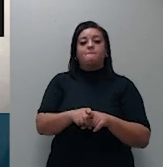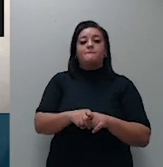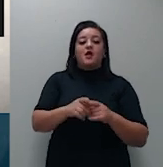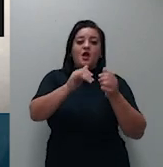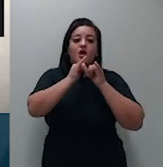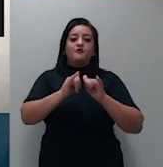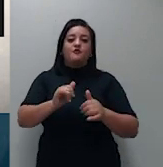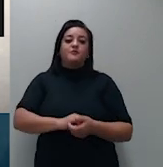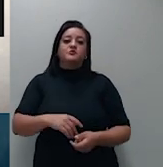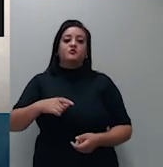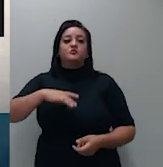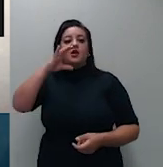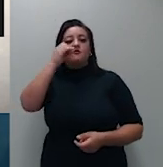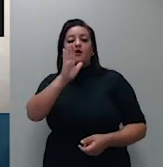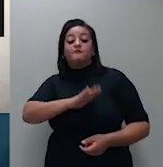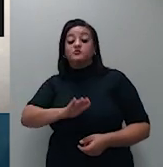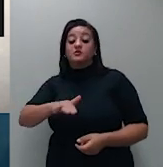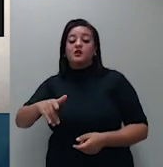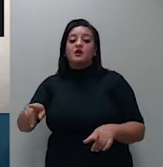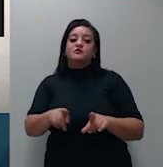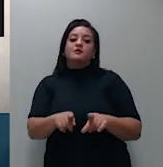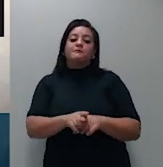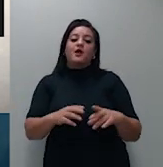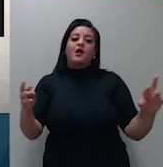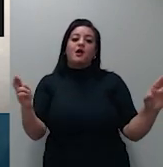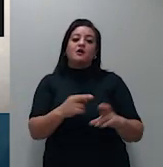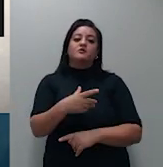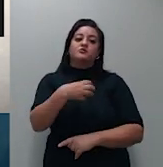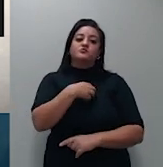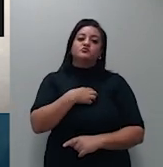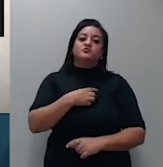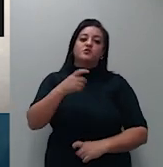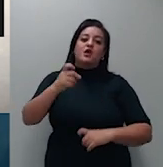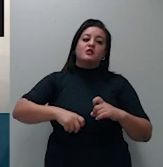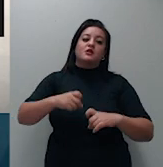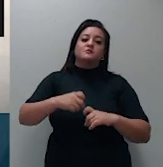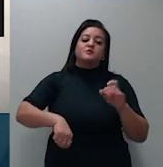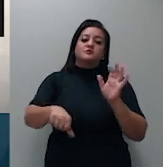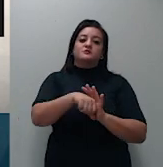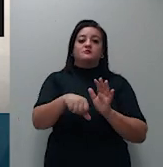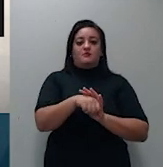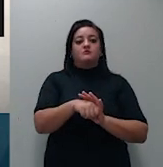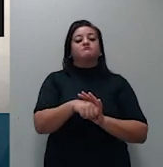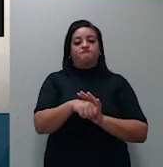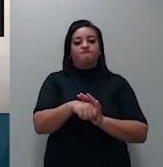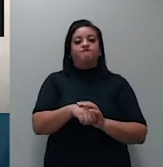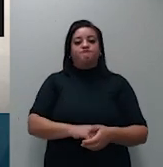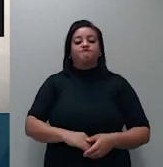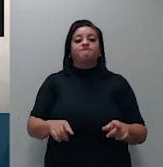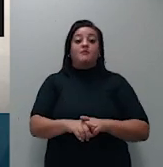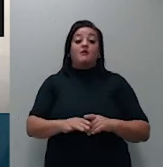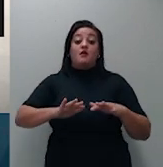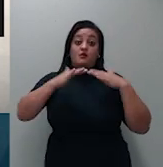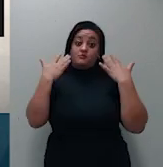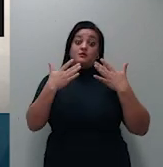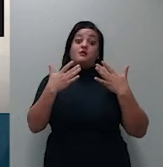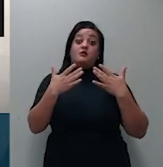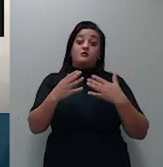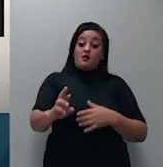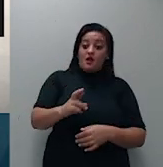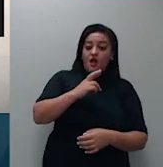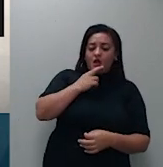fotografia de criança relacionada a Conduta Sexual criminosa causa estranheza a resposta oferecida